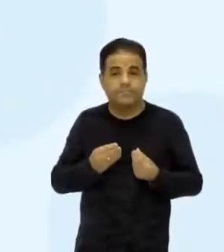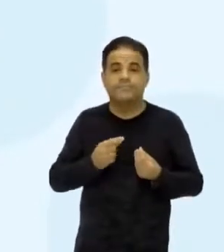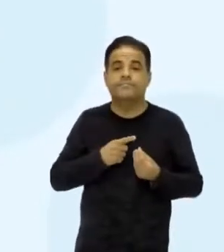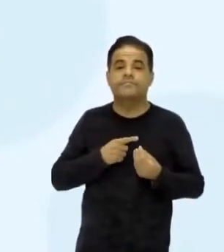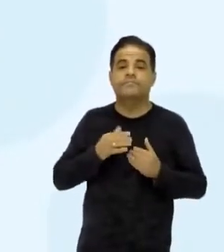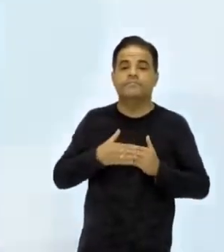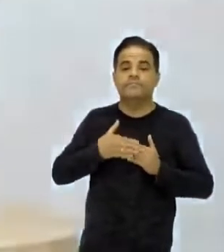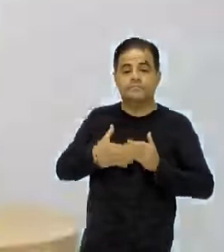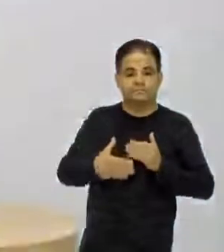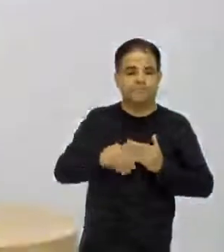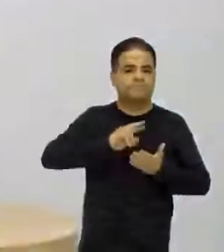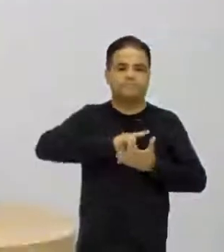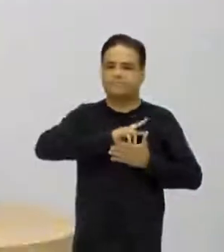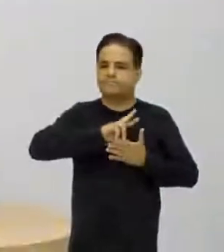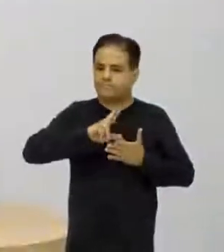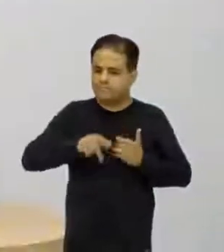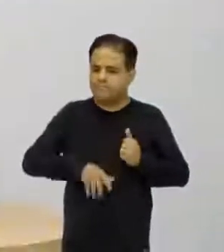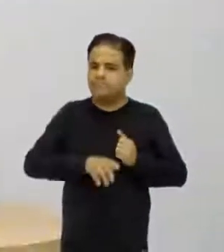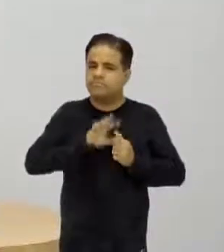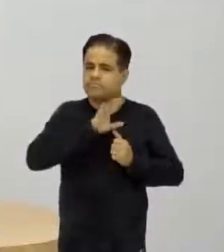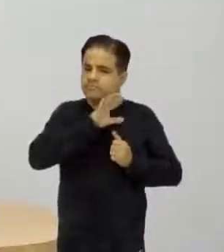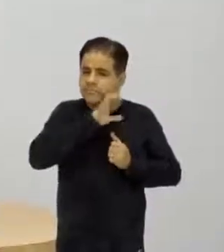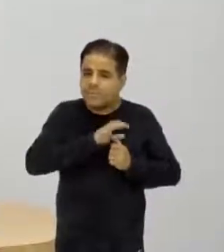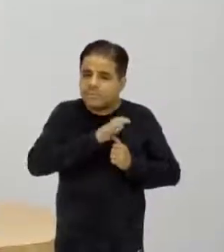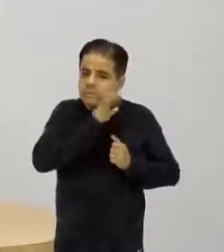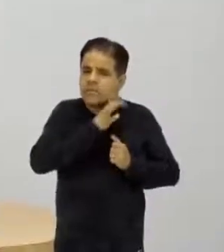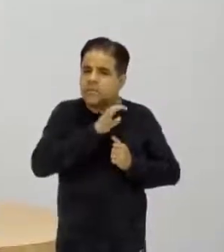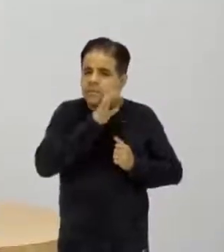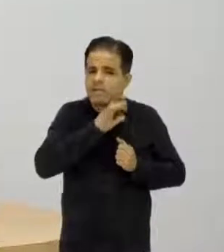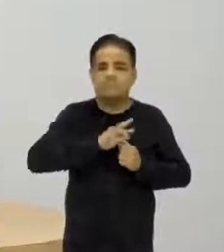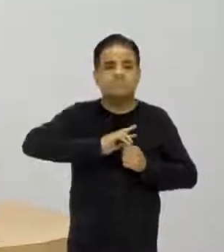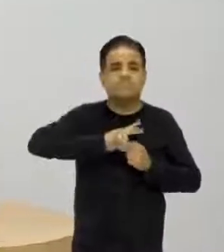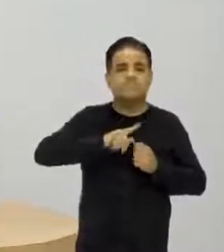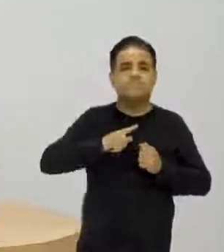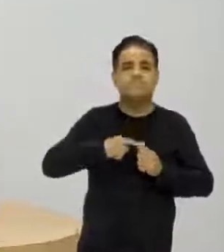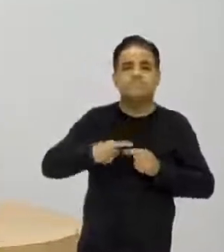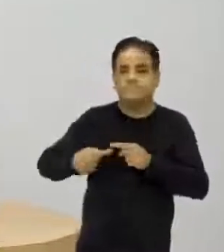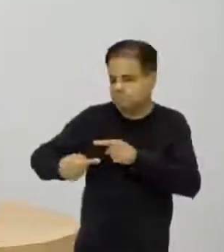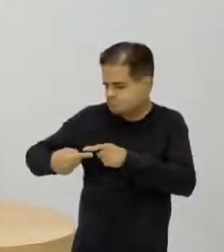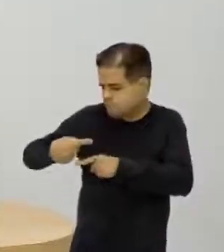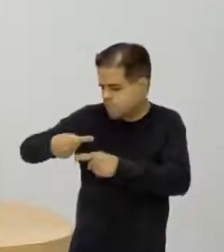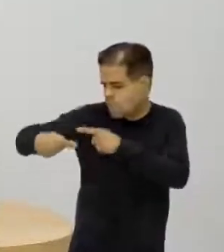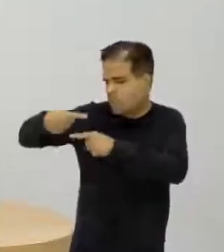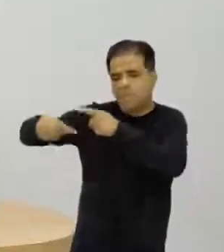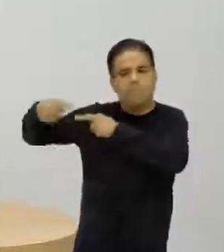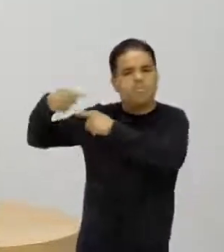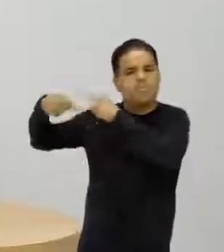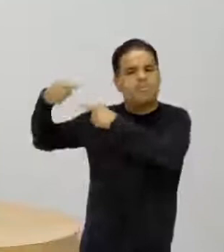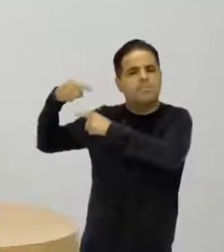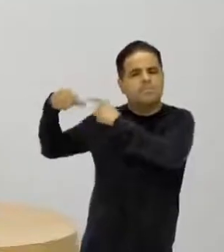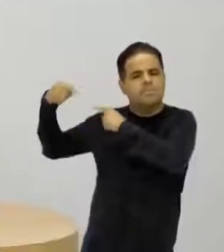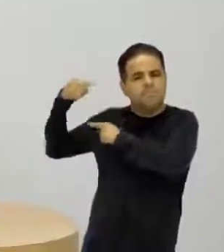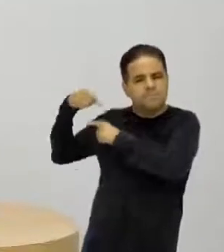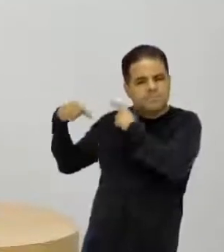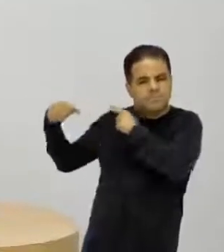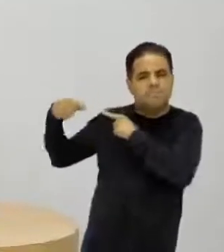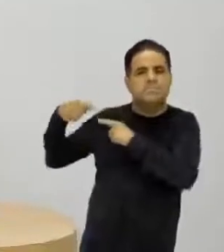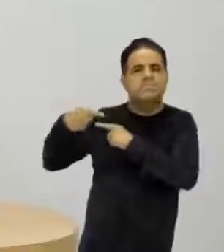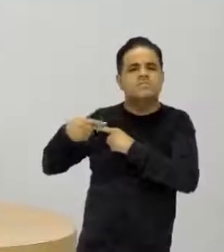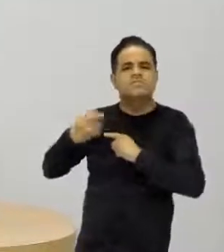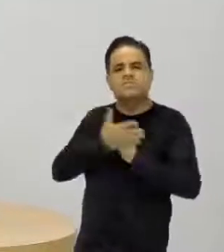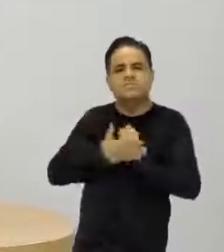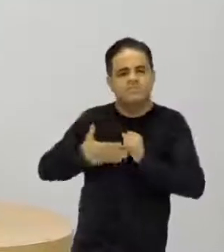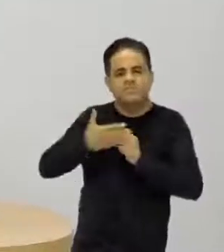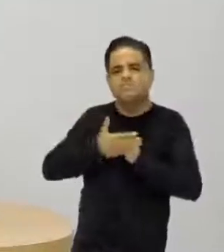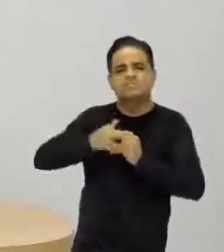de Komodo, sabe? Que são animais que têm uma ancestralidade e que são aí na base